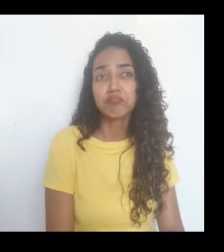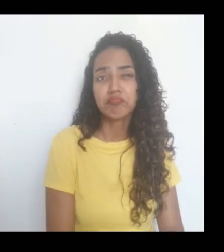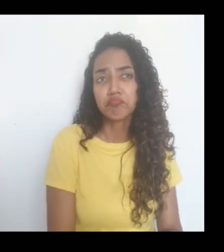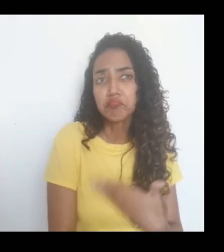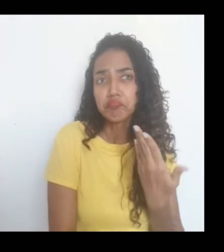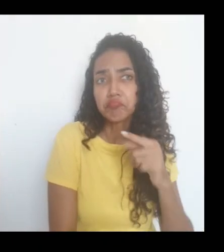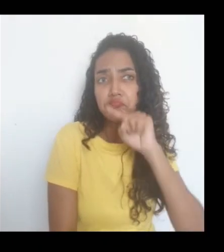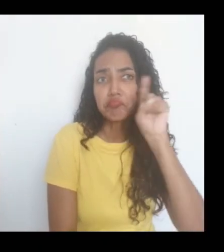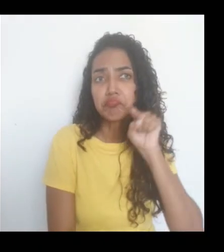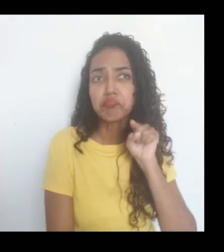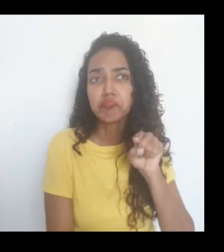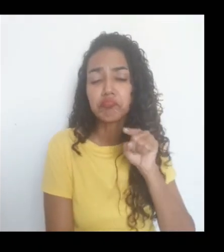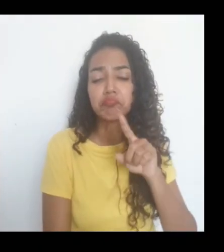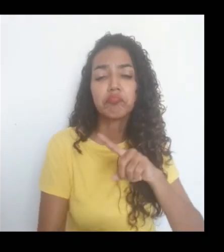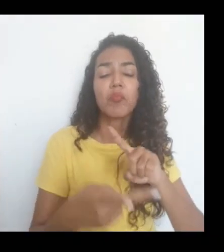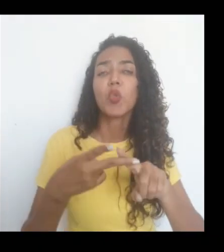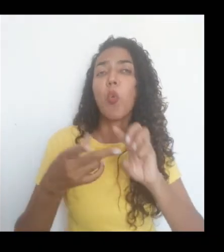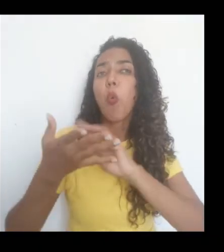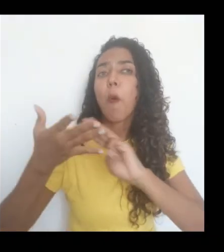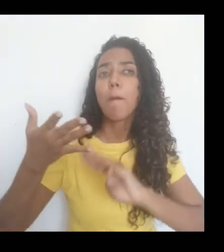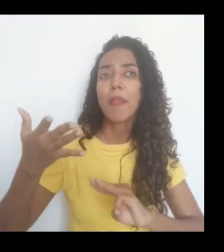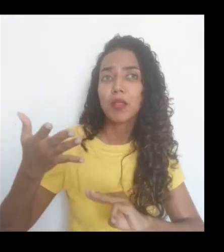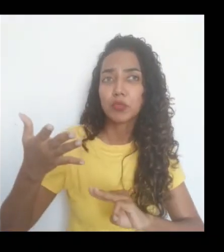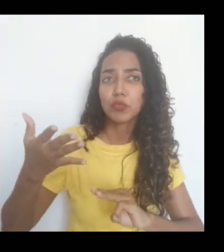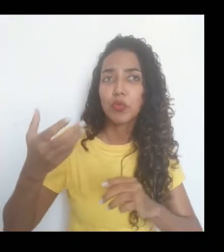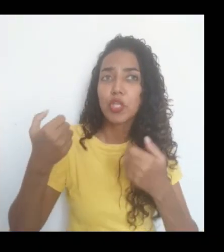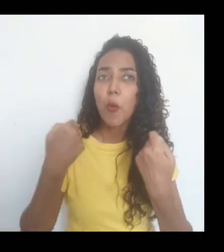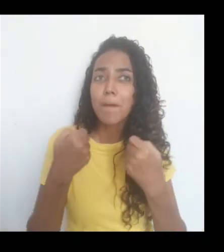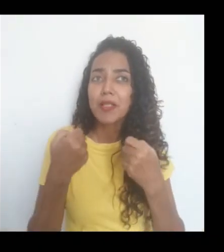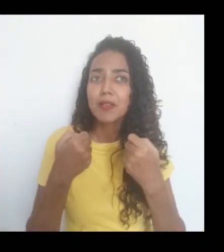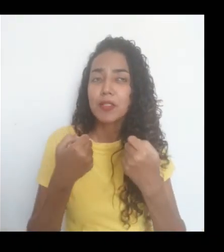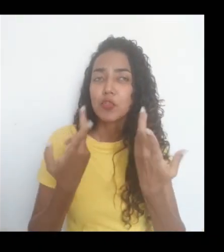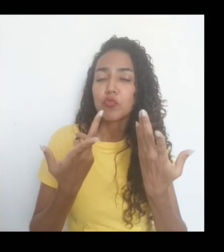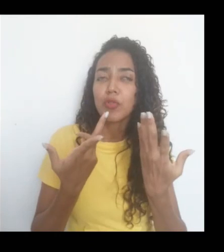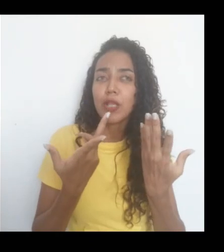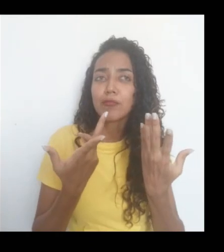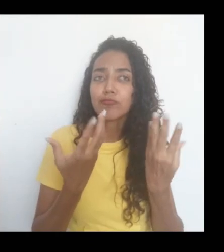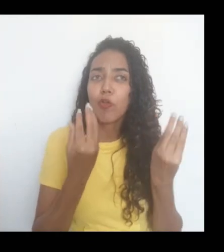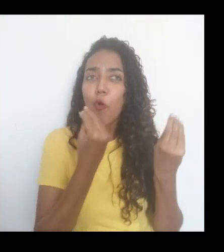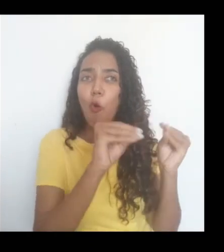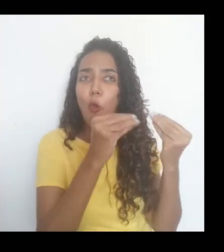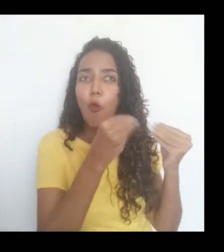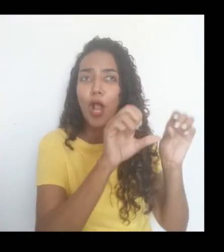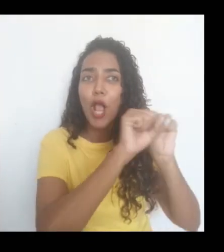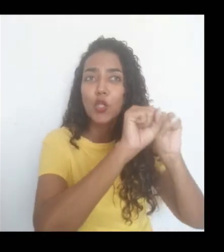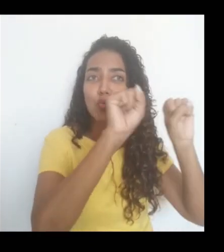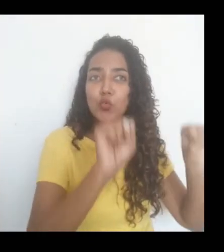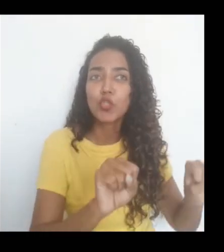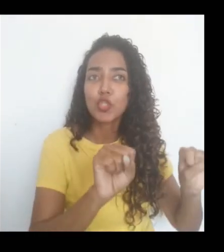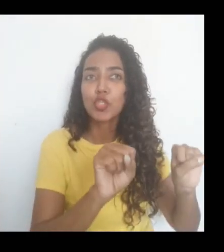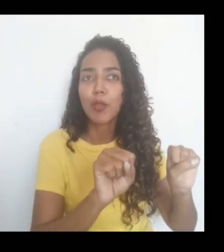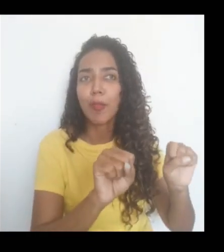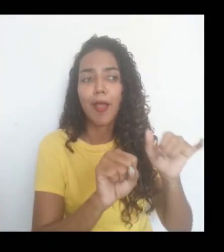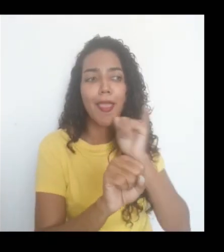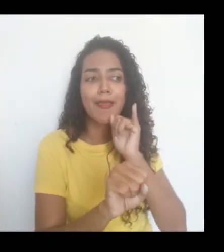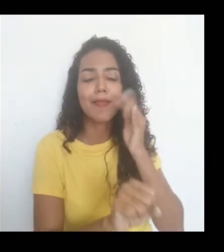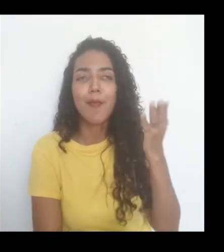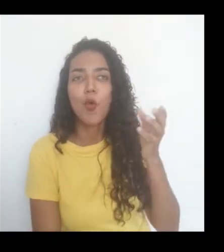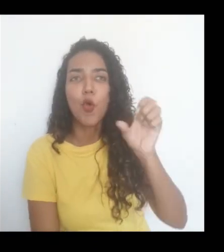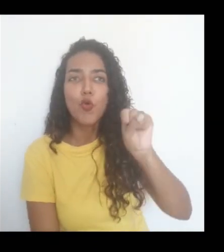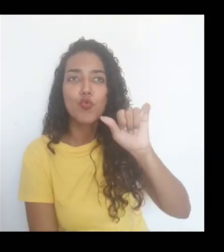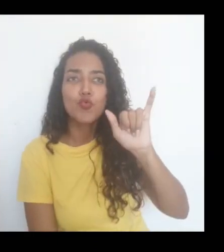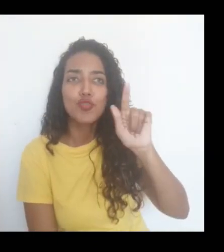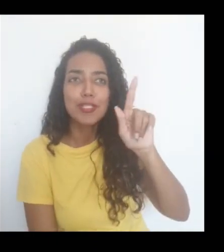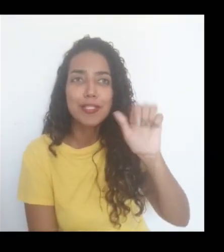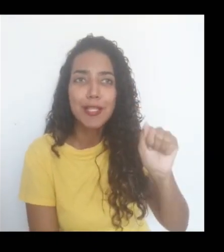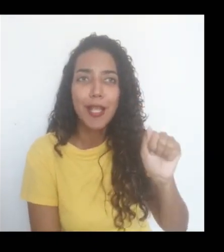fazem sentido, fariam sentido para um sistema como o SIGA, um sistema para controle acadêmico? Fica aí como exercício de